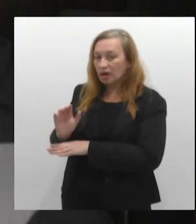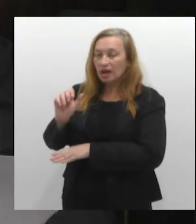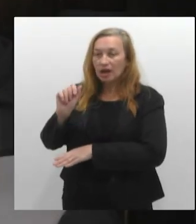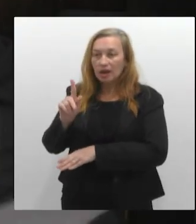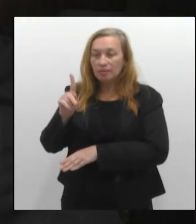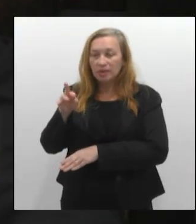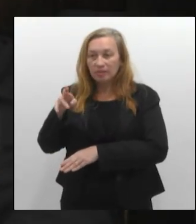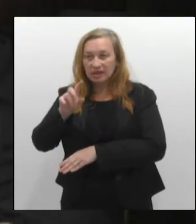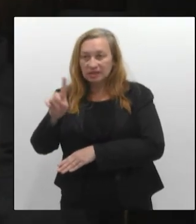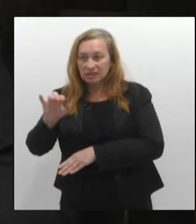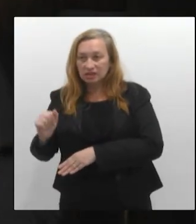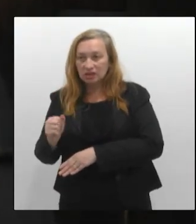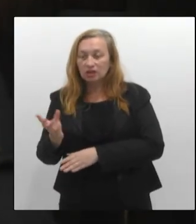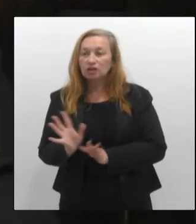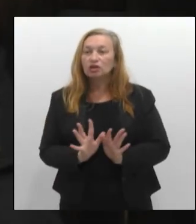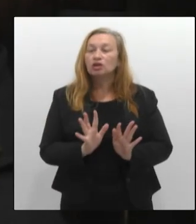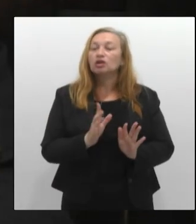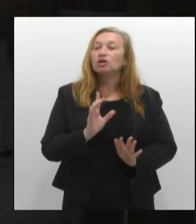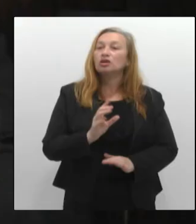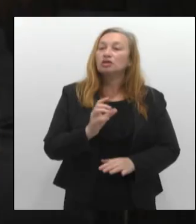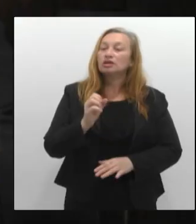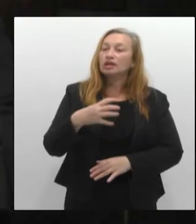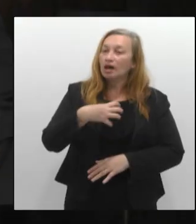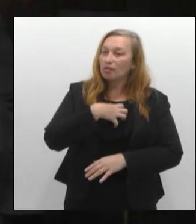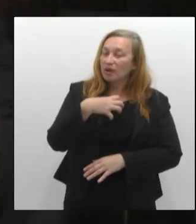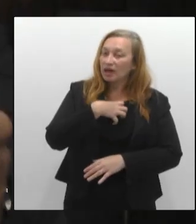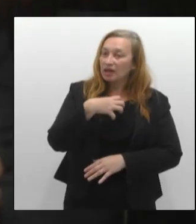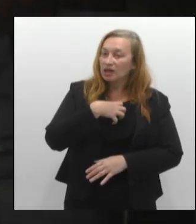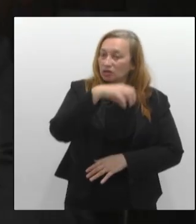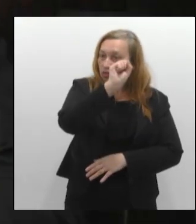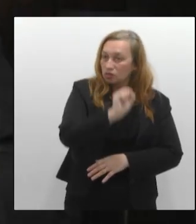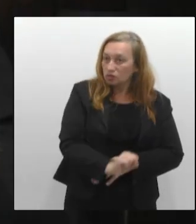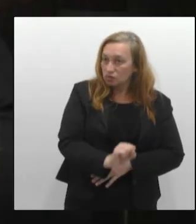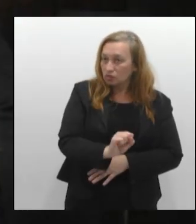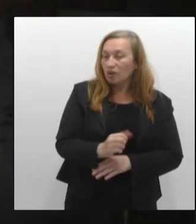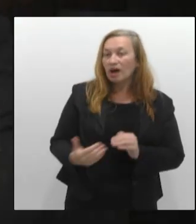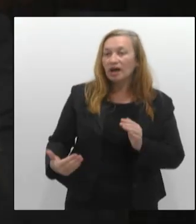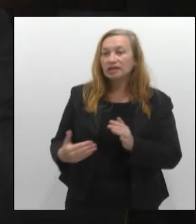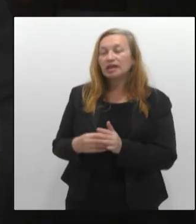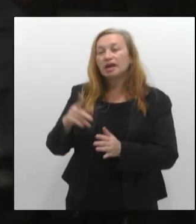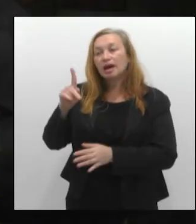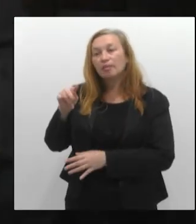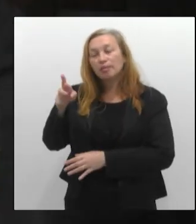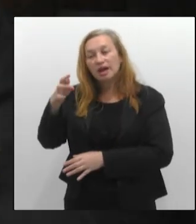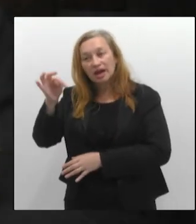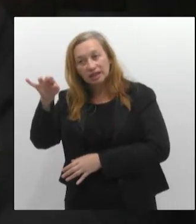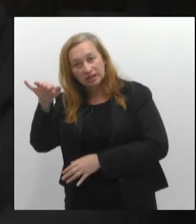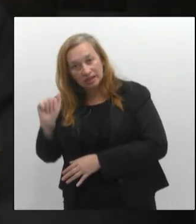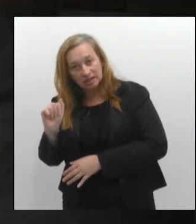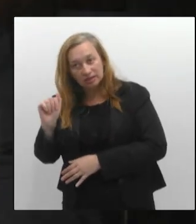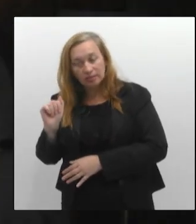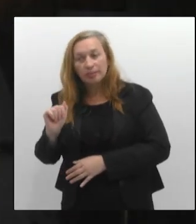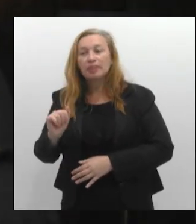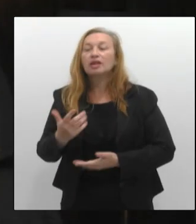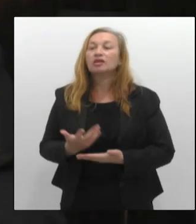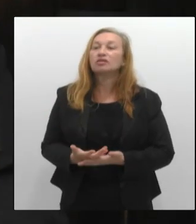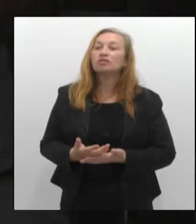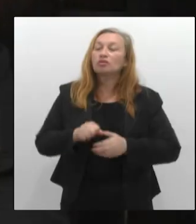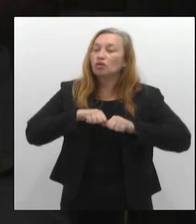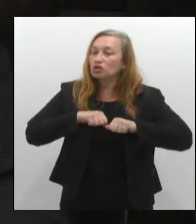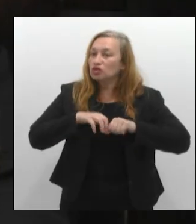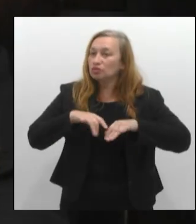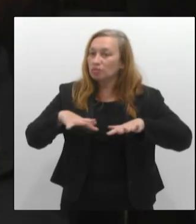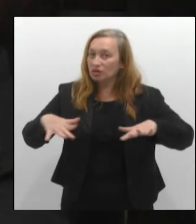sul da Bahia até o Rio da Prata. Tinha ainda na época a questão do Tratado de Tordesilhas, mas que com o passar do tempo e foi